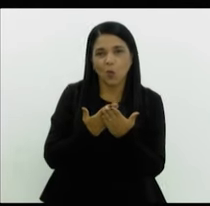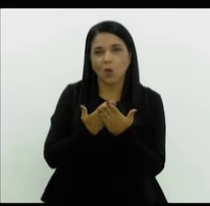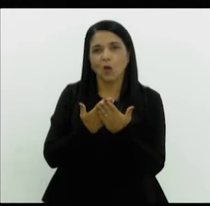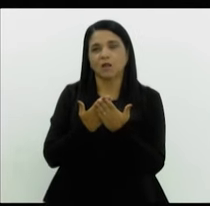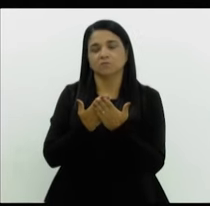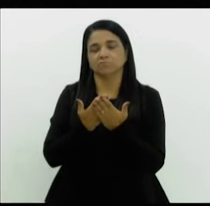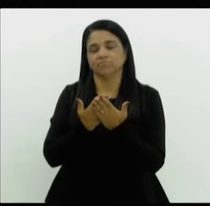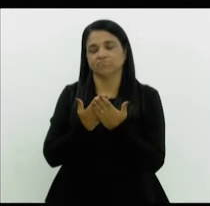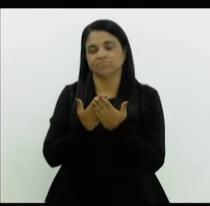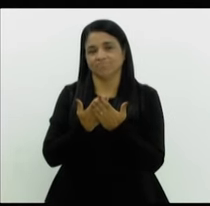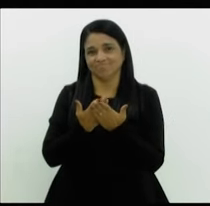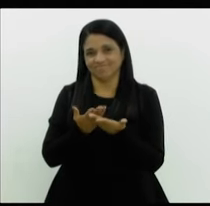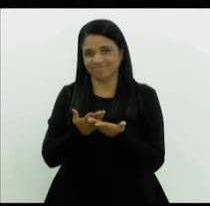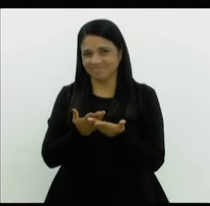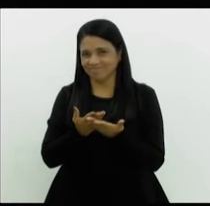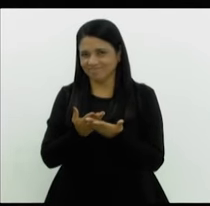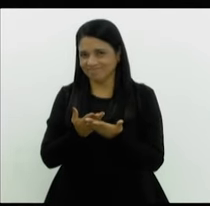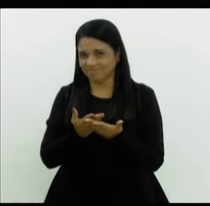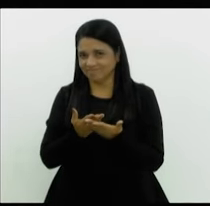Fecha aspas.